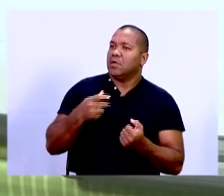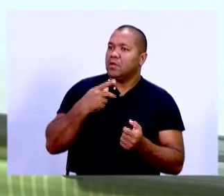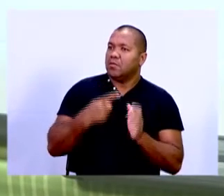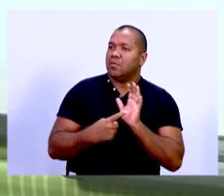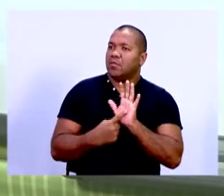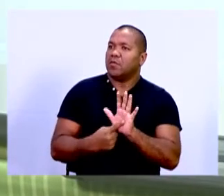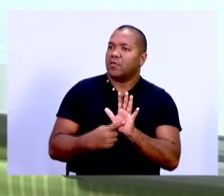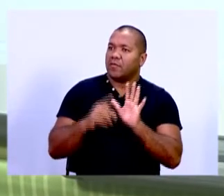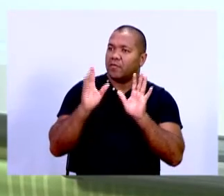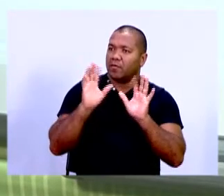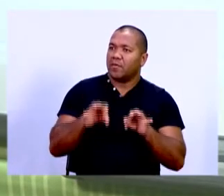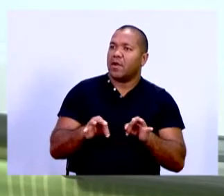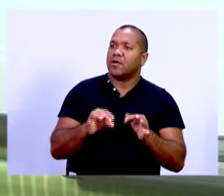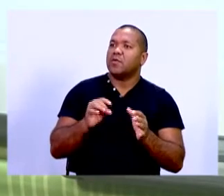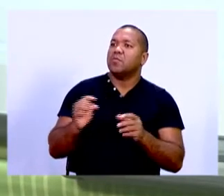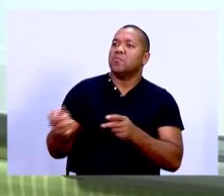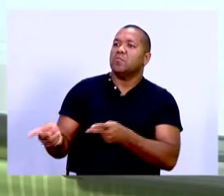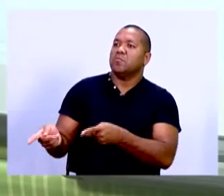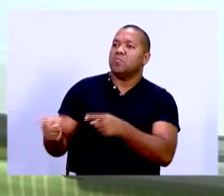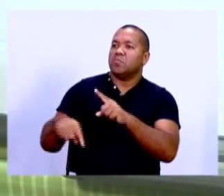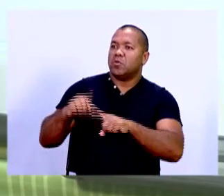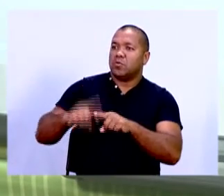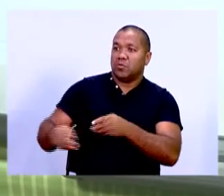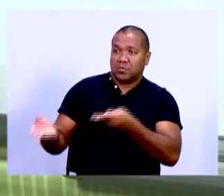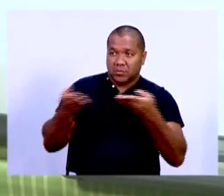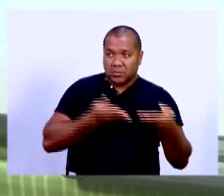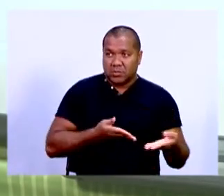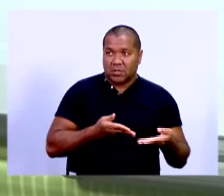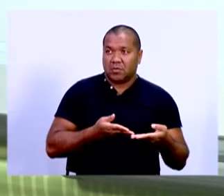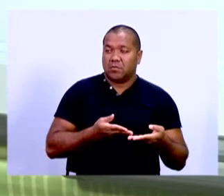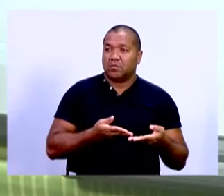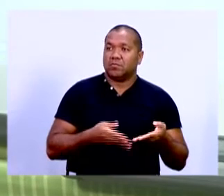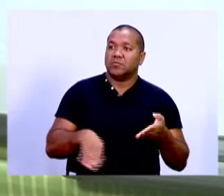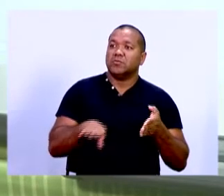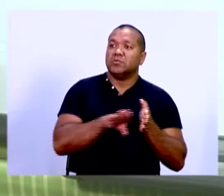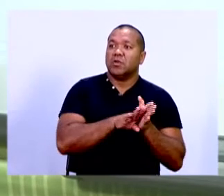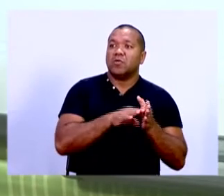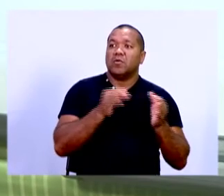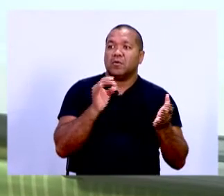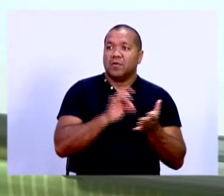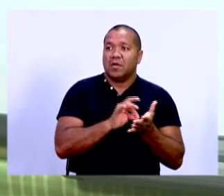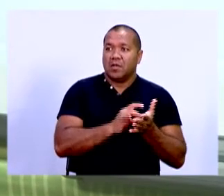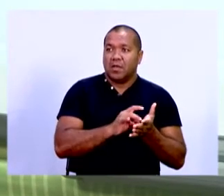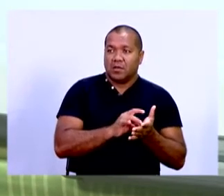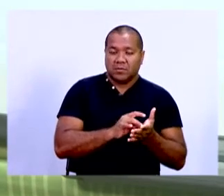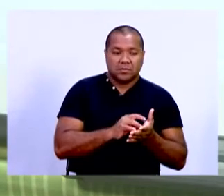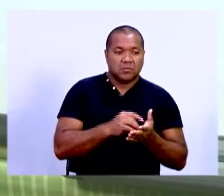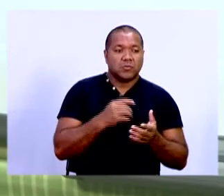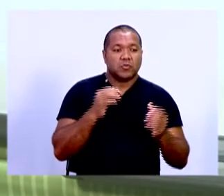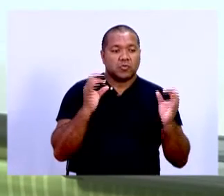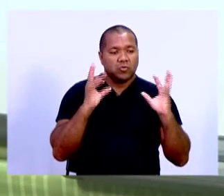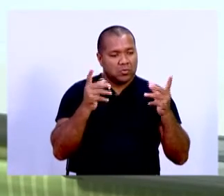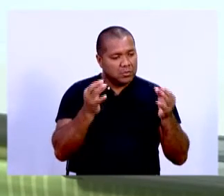seu produto, deu tudo certo, aí você diz lá que sim ou que não. Tem mais ou menos um questionário para você responder. E ao final